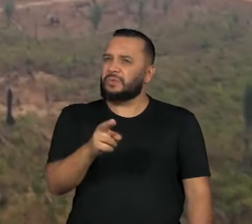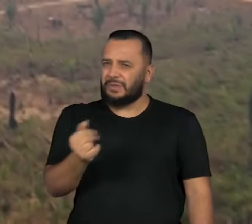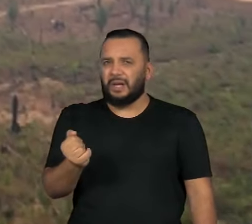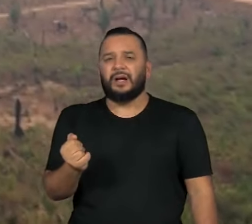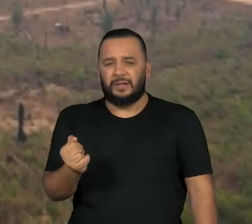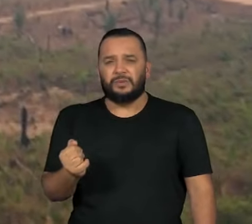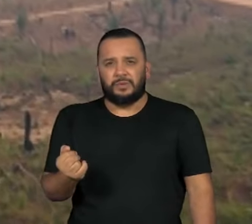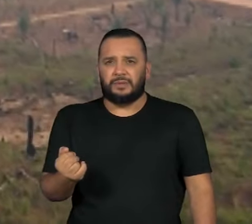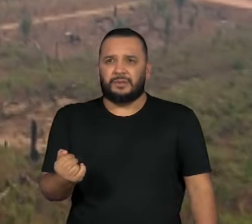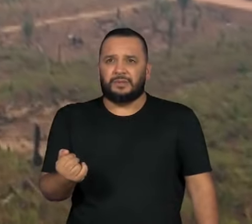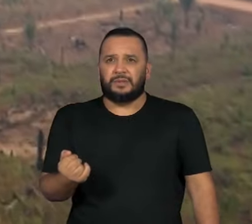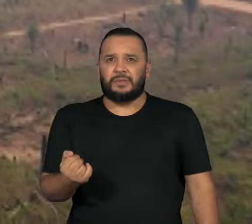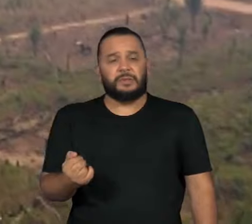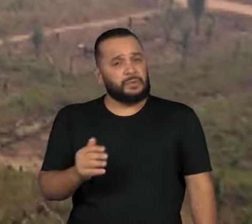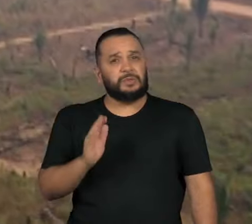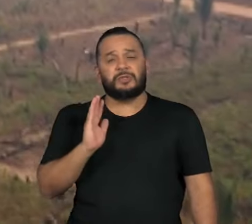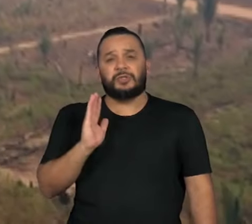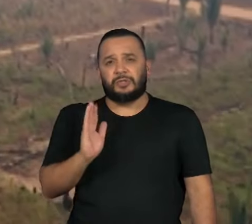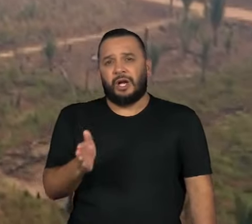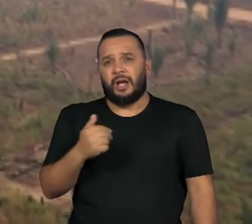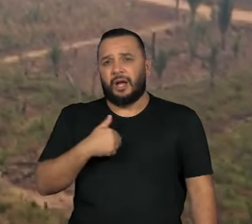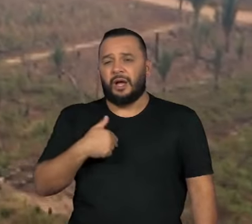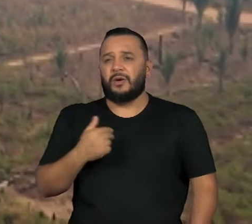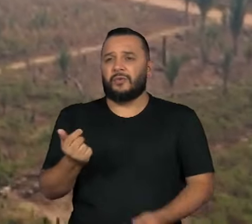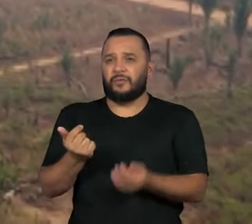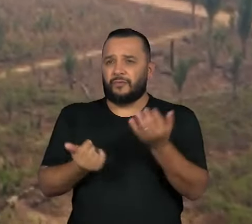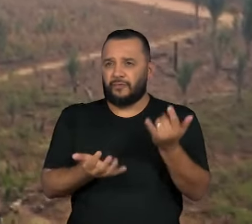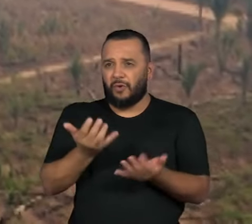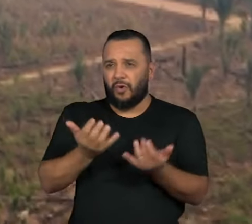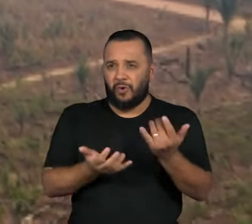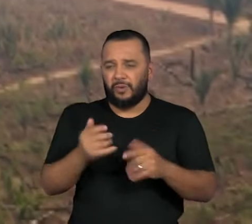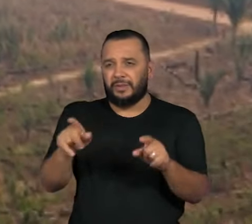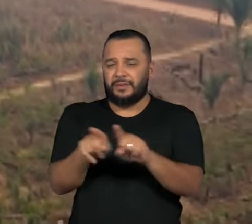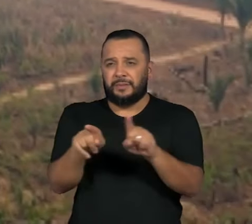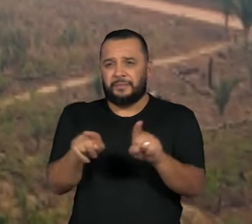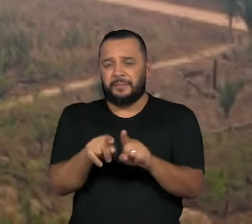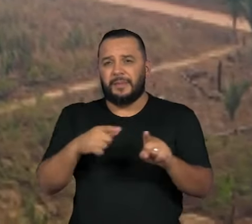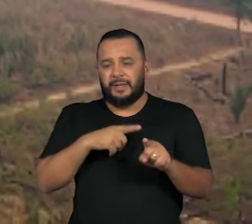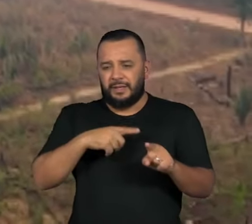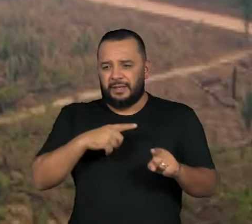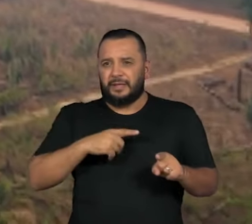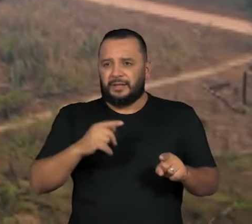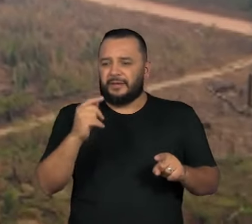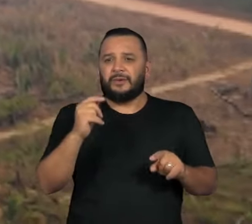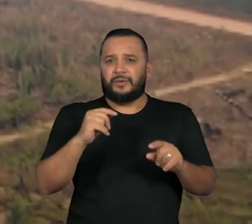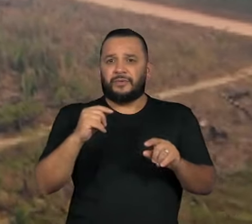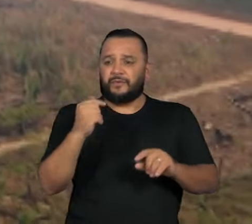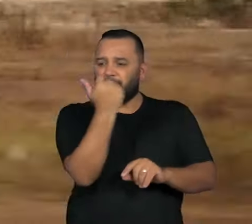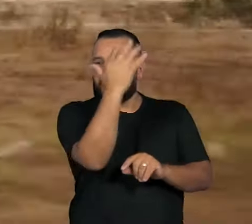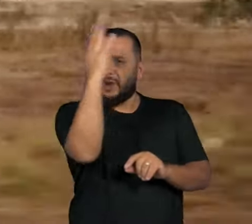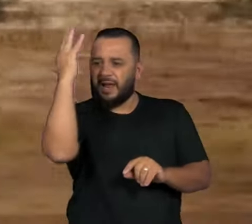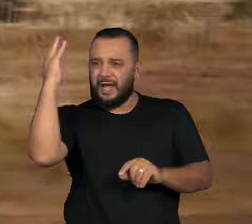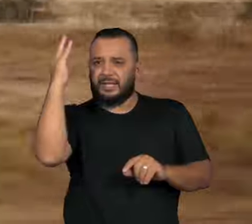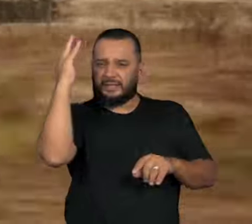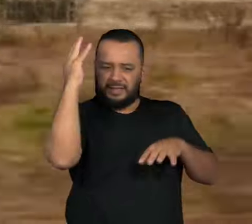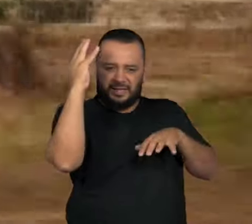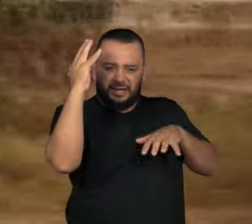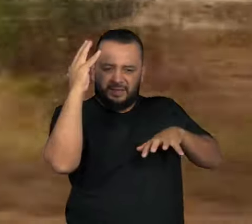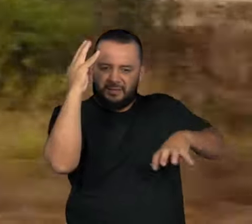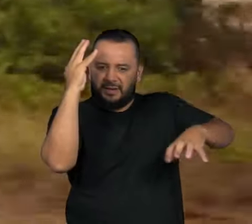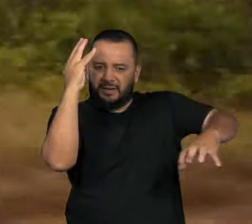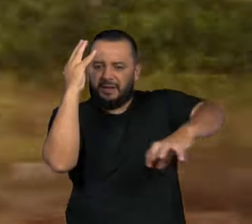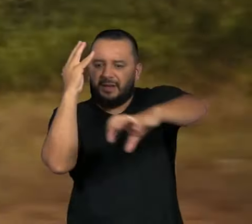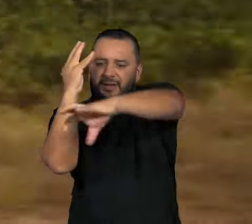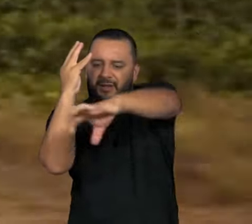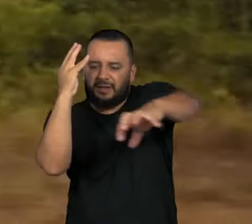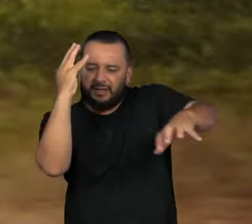computar que o fogo, o efeito de borda e o corte seletivo de madeira, a